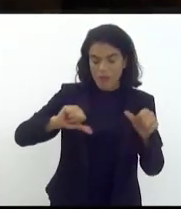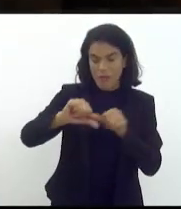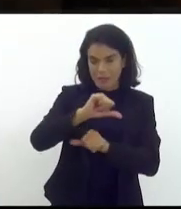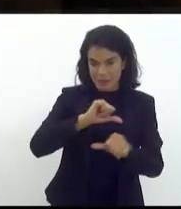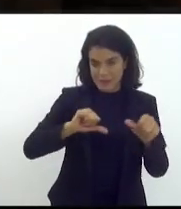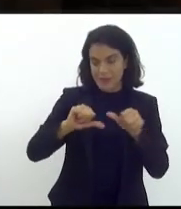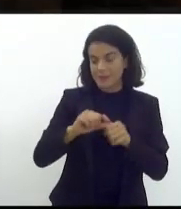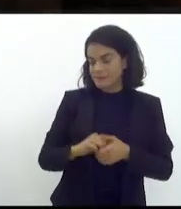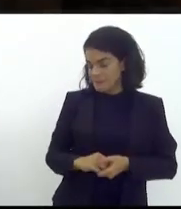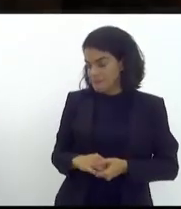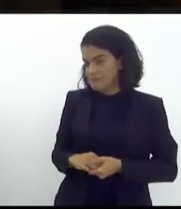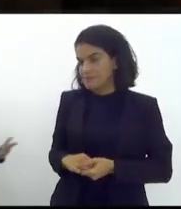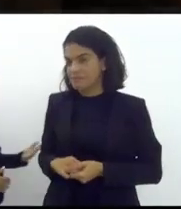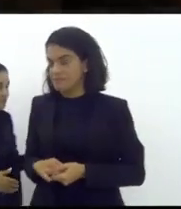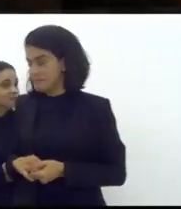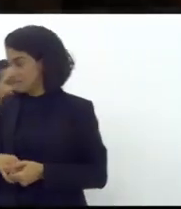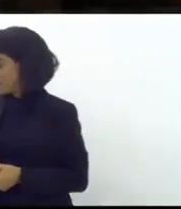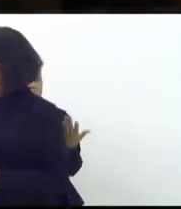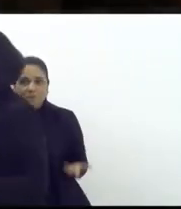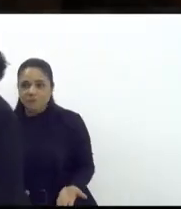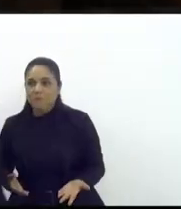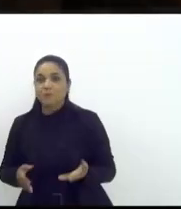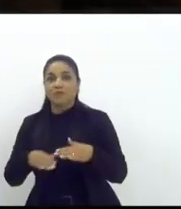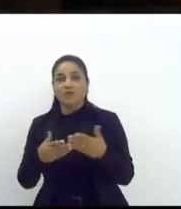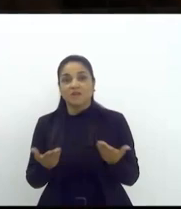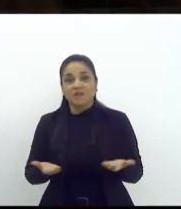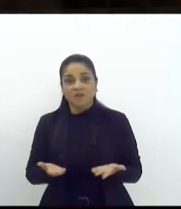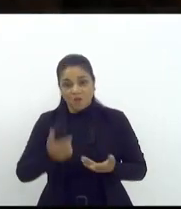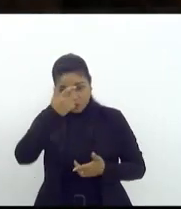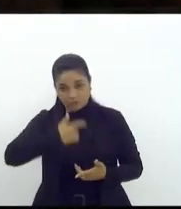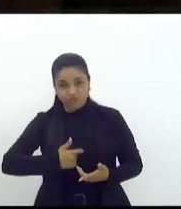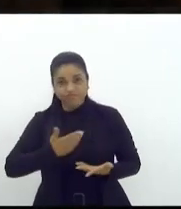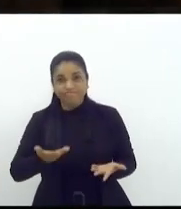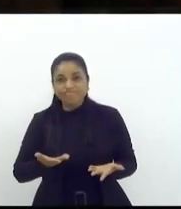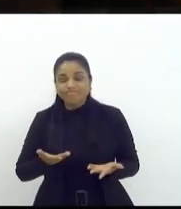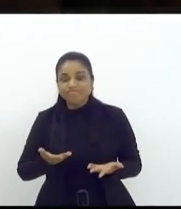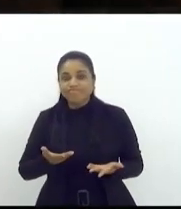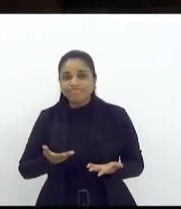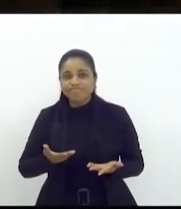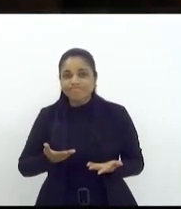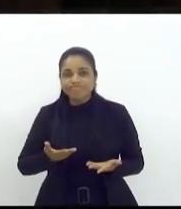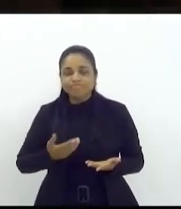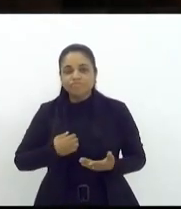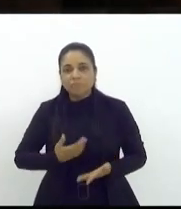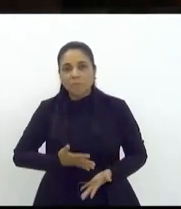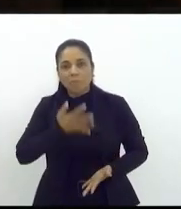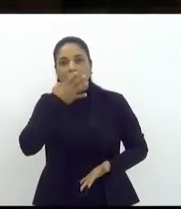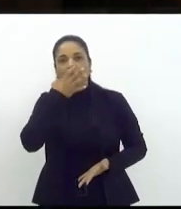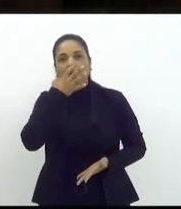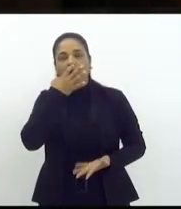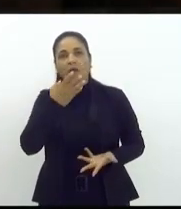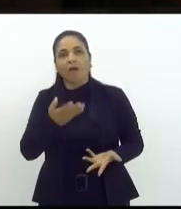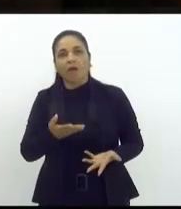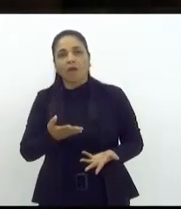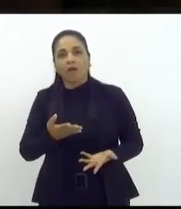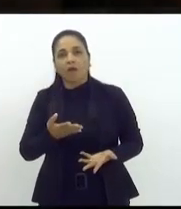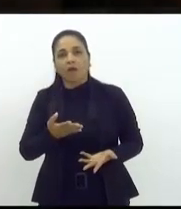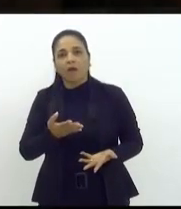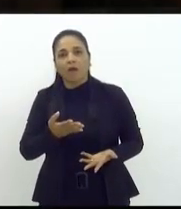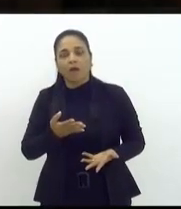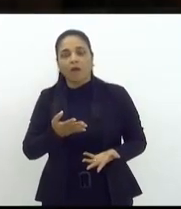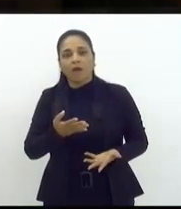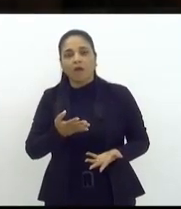de uma grande mudança e eu fico aqui perplexo porque